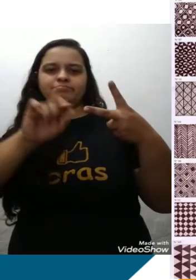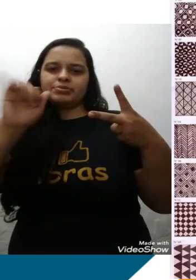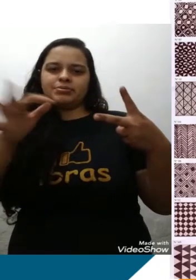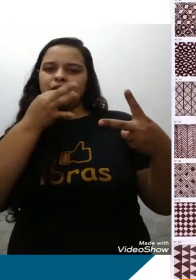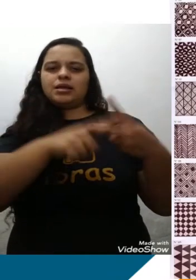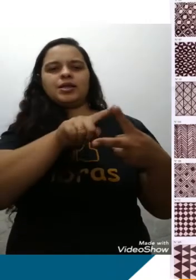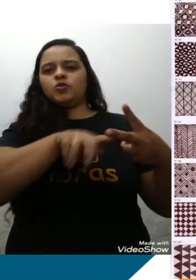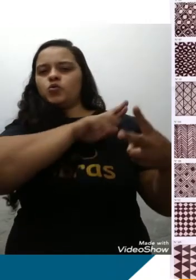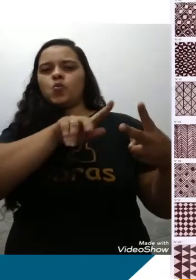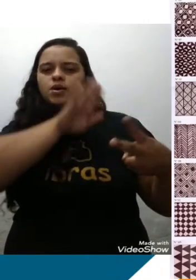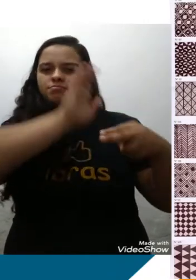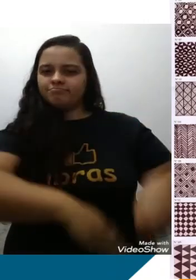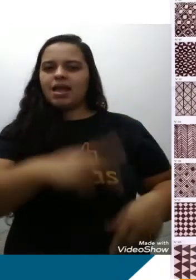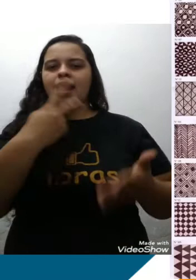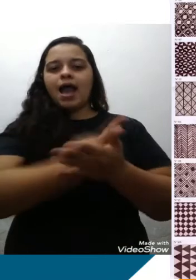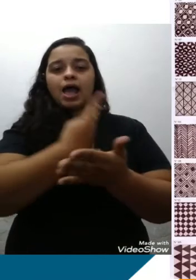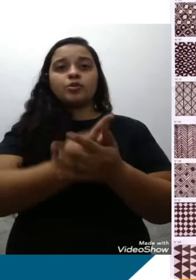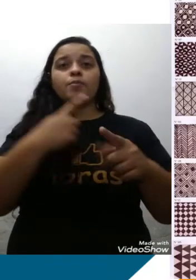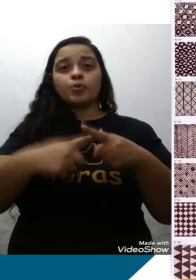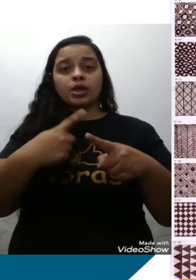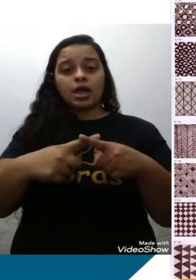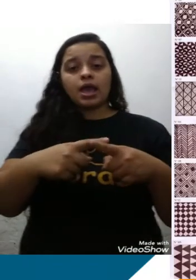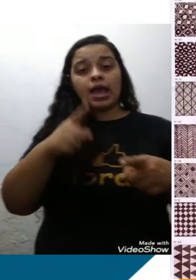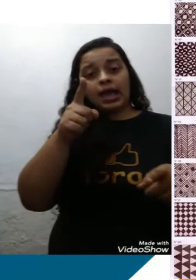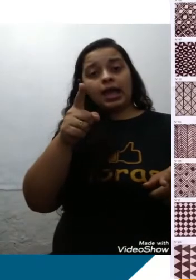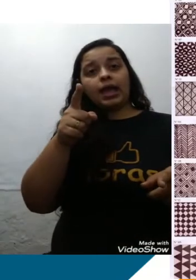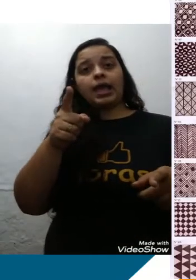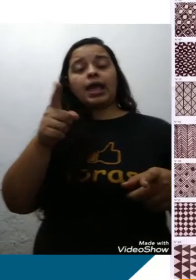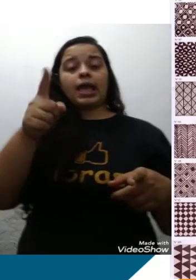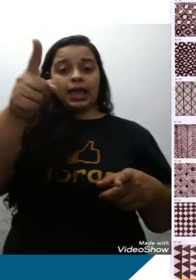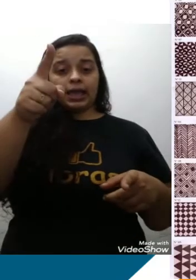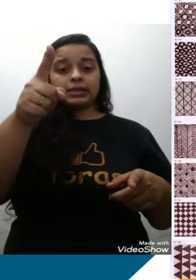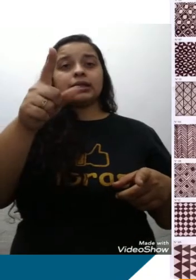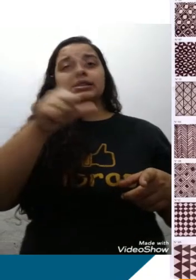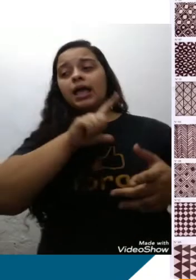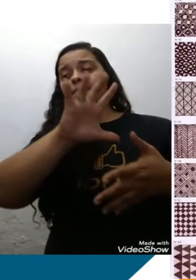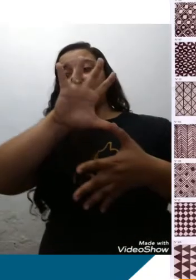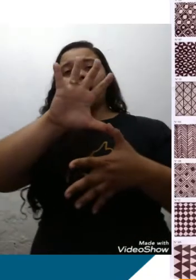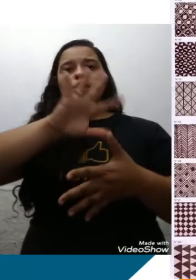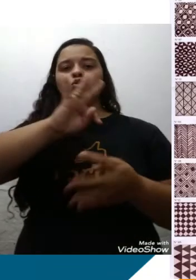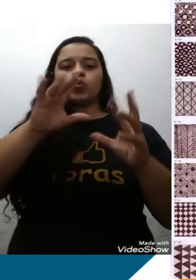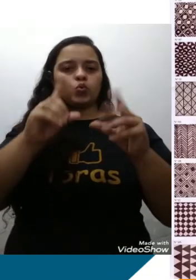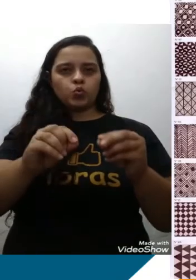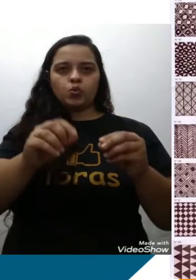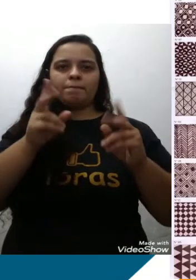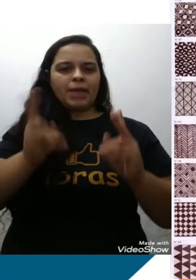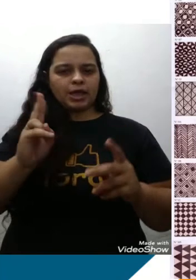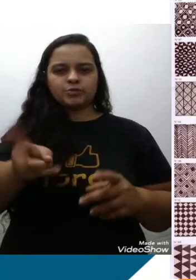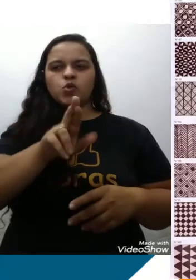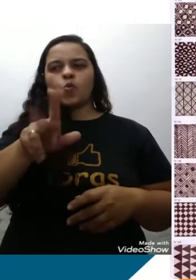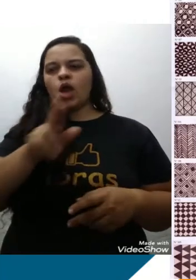ondas migratórias, porque se descobriu que o DNA da Luzia é o mesmo DNA de diversos povos da América toda,